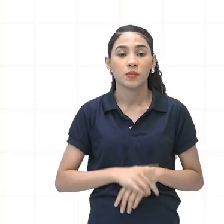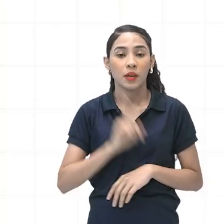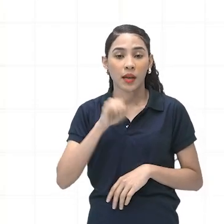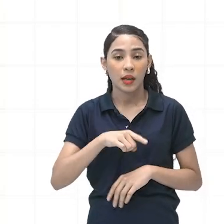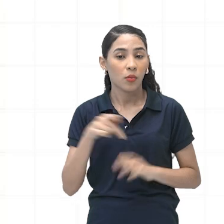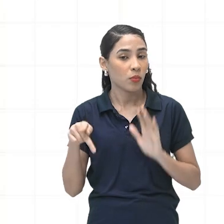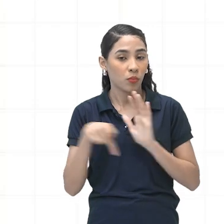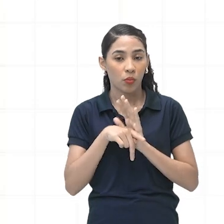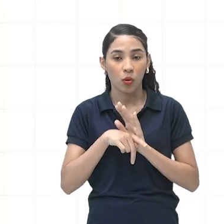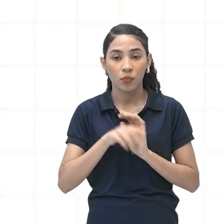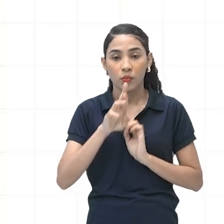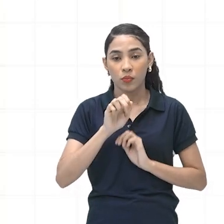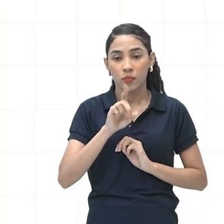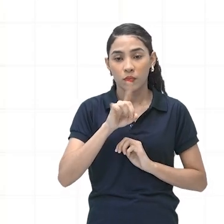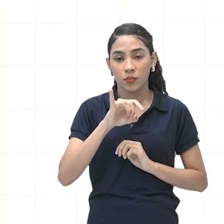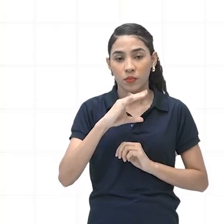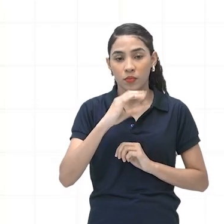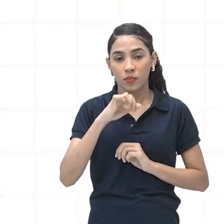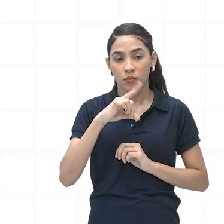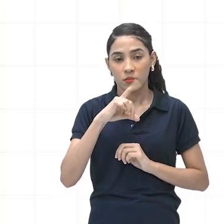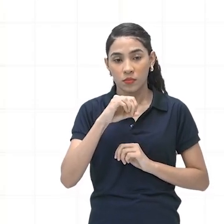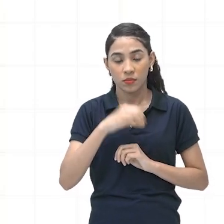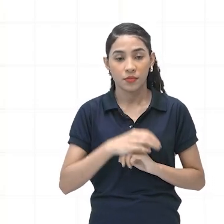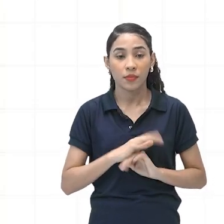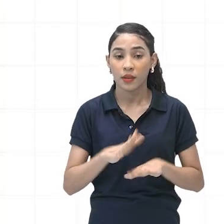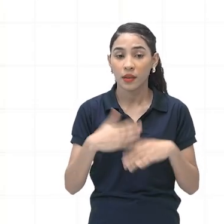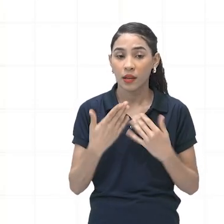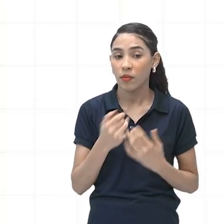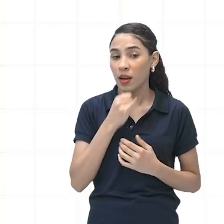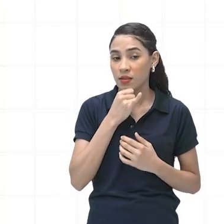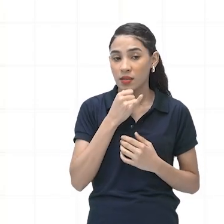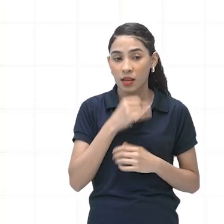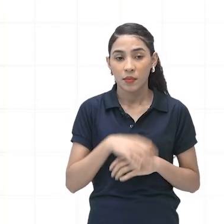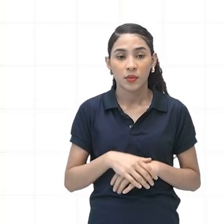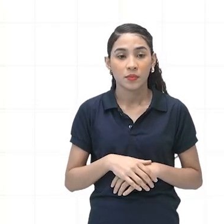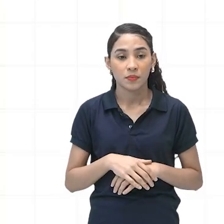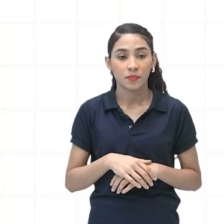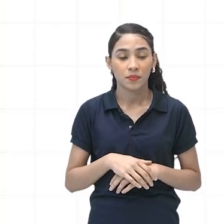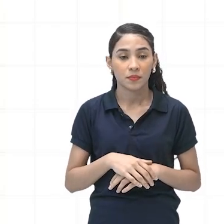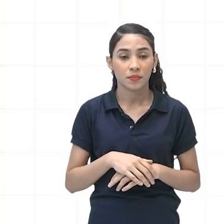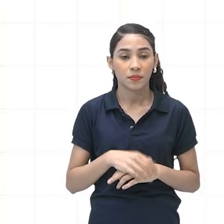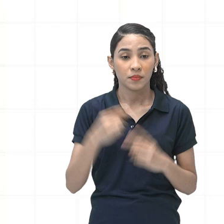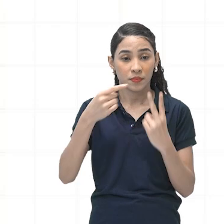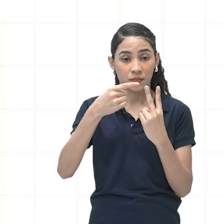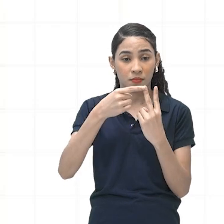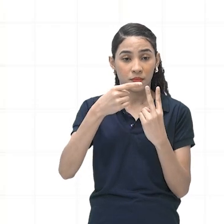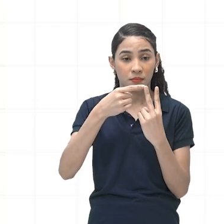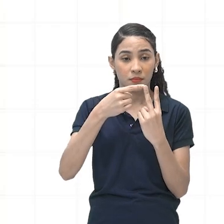o próprio radicando. Então, nesse caso aqui, ó,